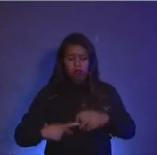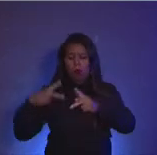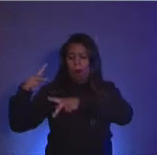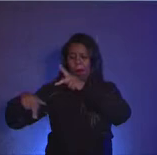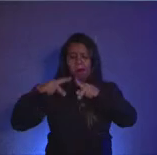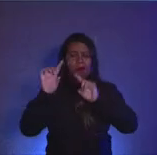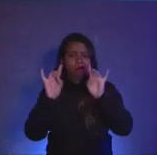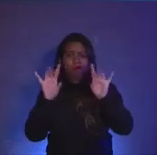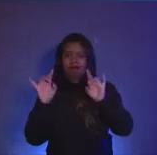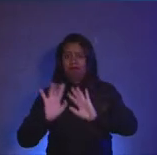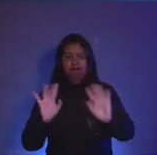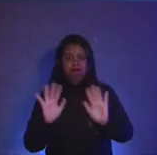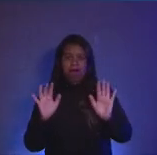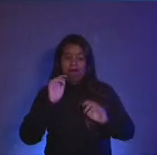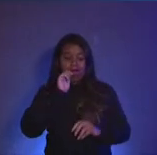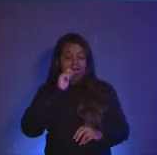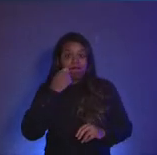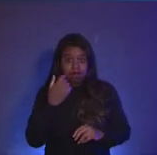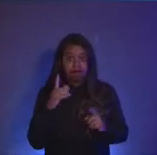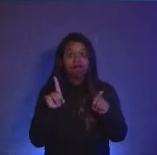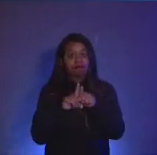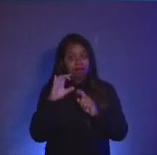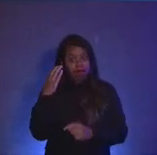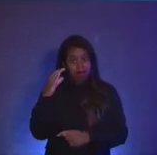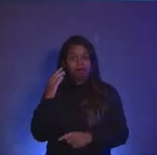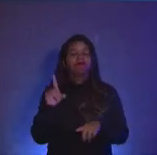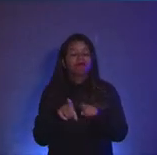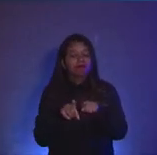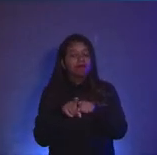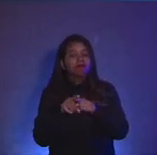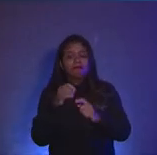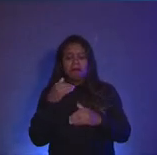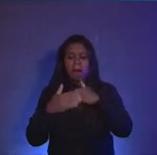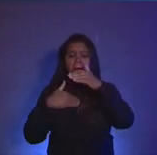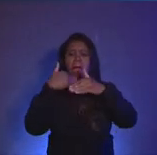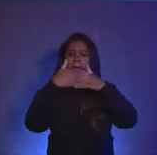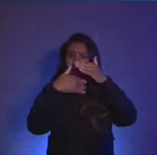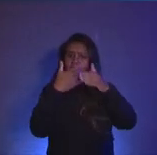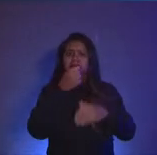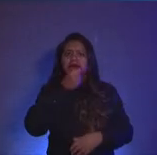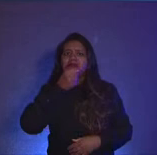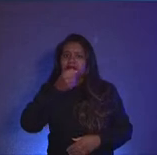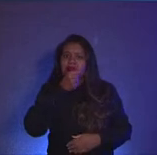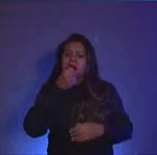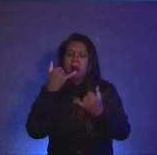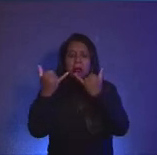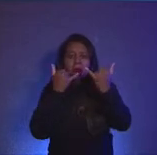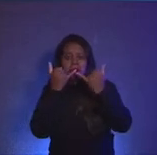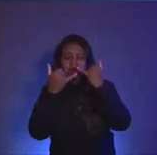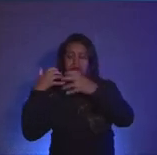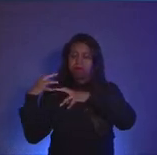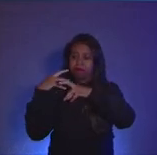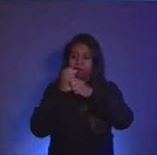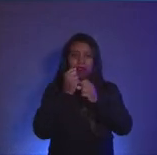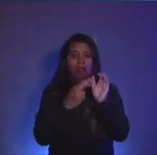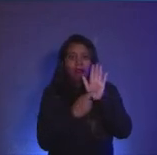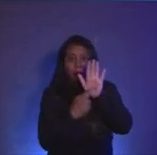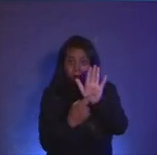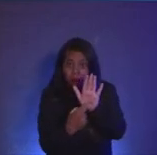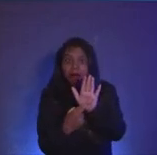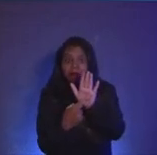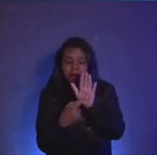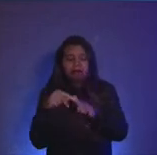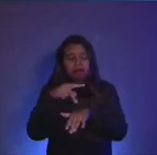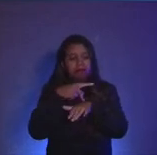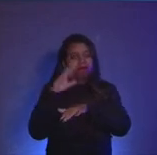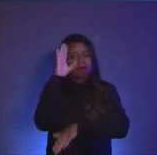Com isso, esse trabalho dá um passo além do que se vê até aqui nos melhores trabalhos de jornalismo de dados normalmente produzidos no